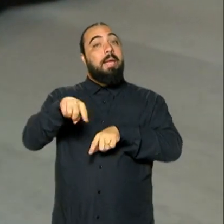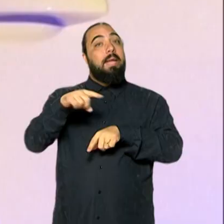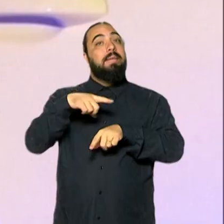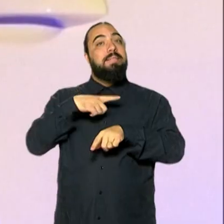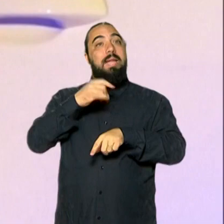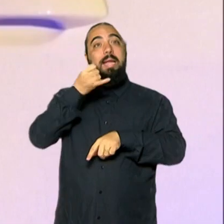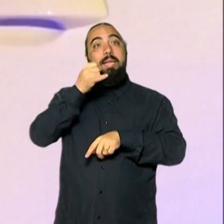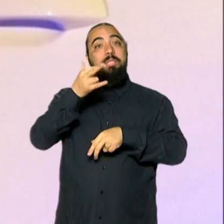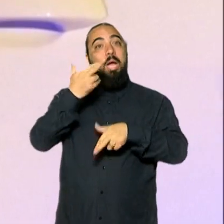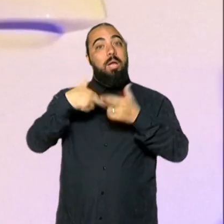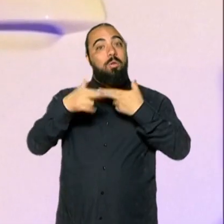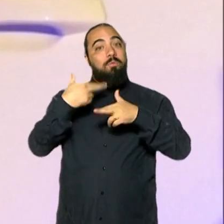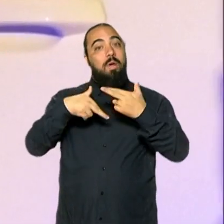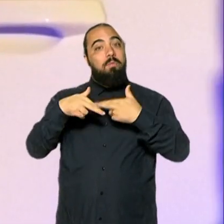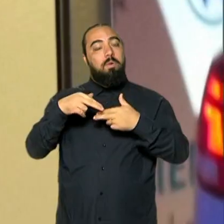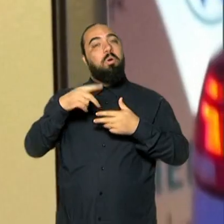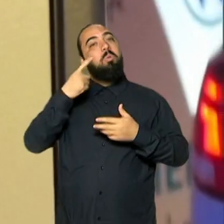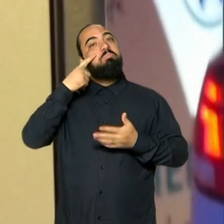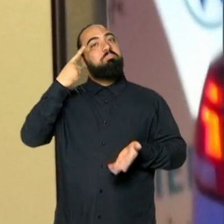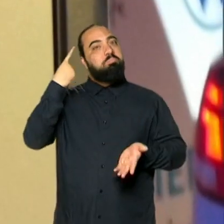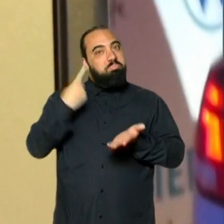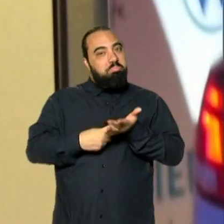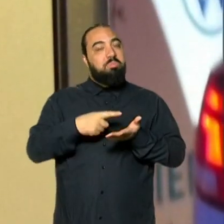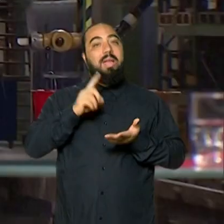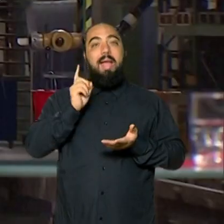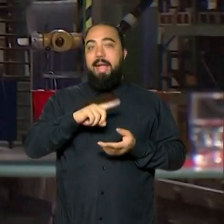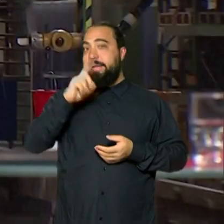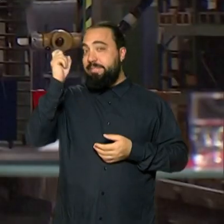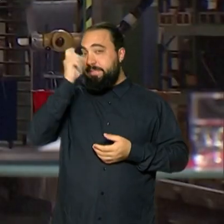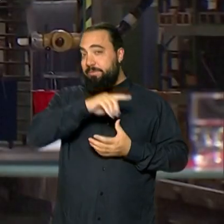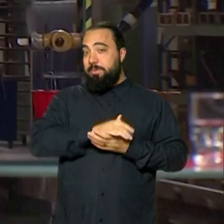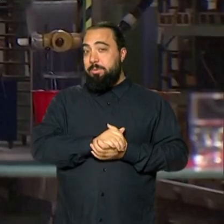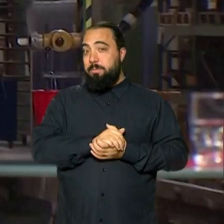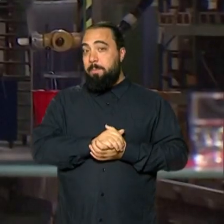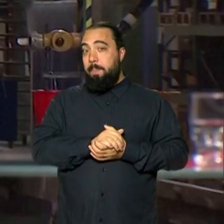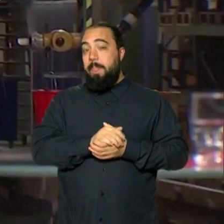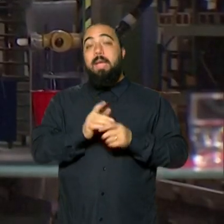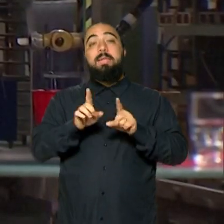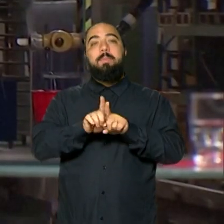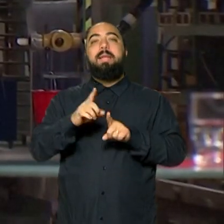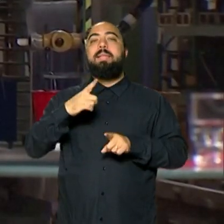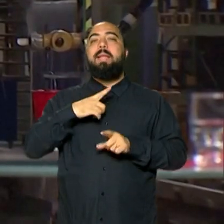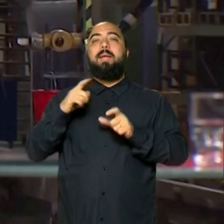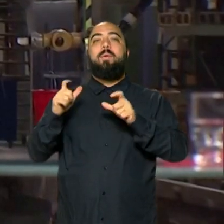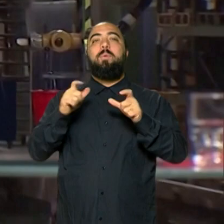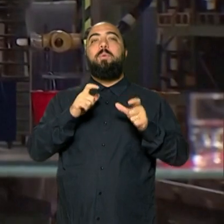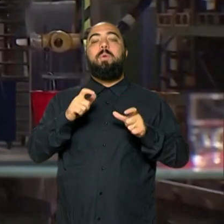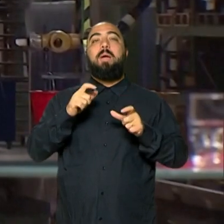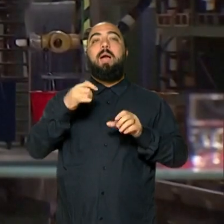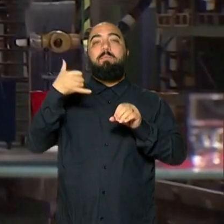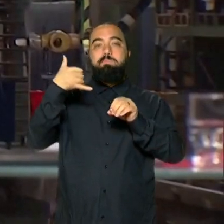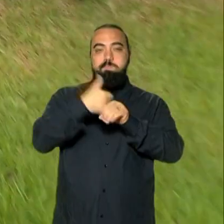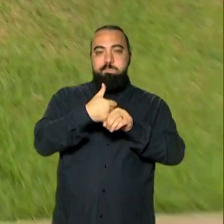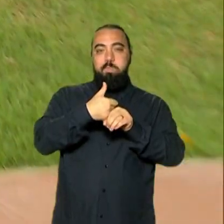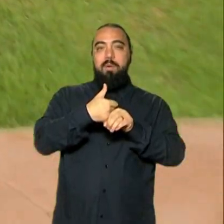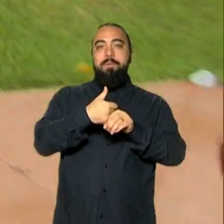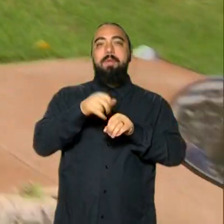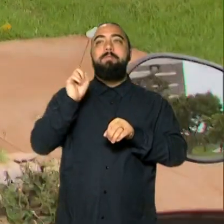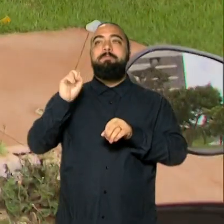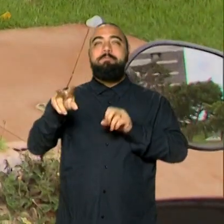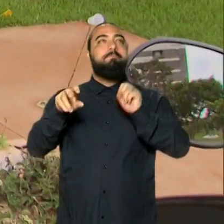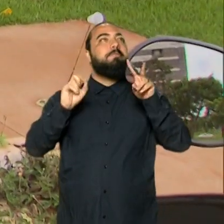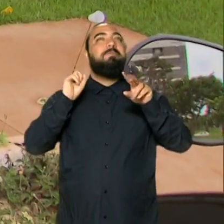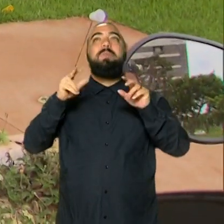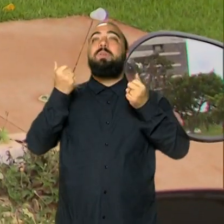renovável são uma aposta, mas também um grande desafio. Em lugar dos combustíveis fósseis que poluem o meio ambiente e contribuem